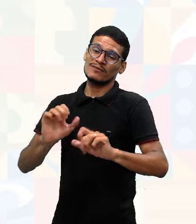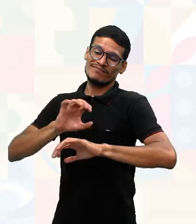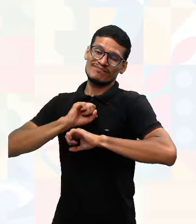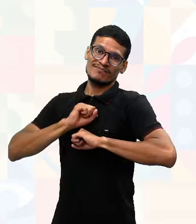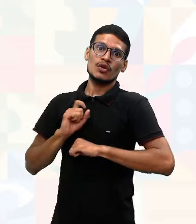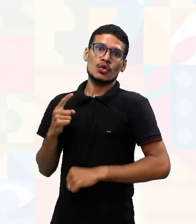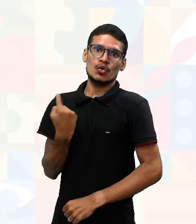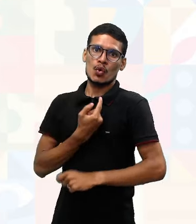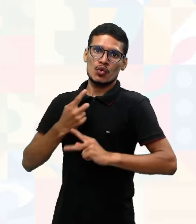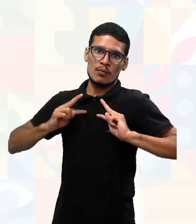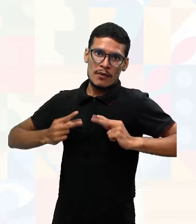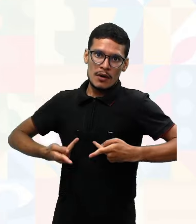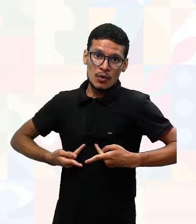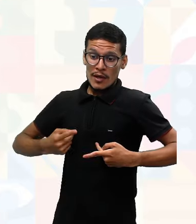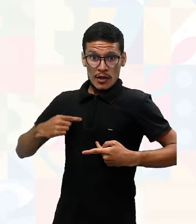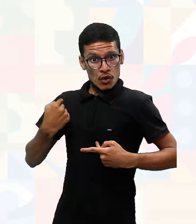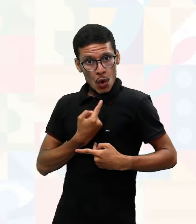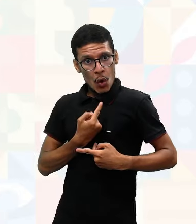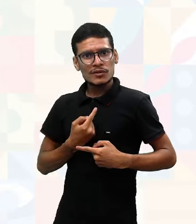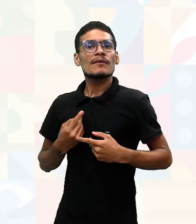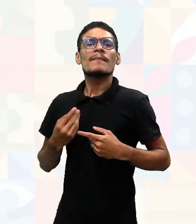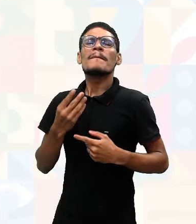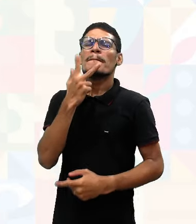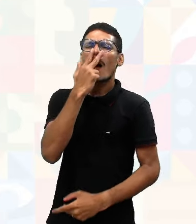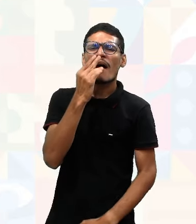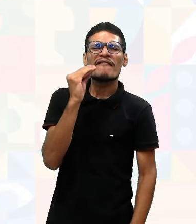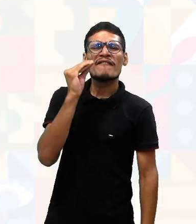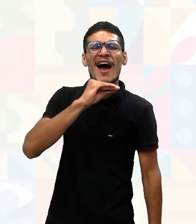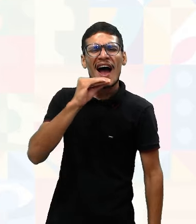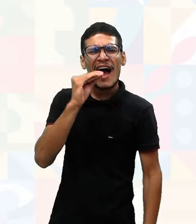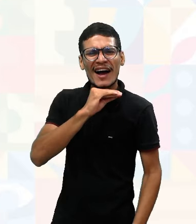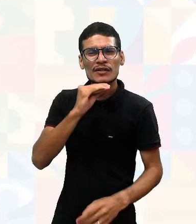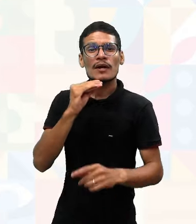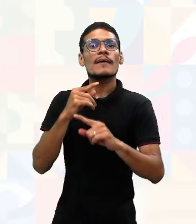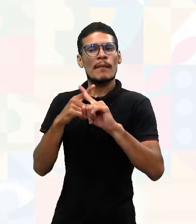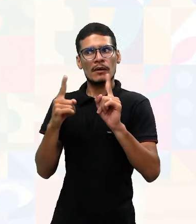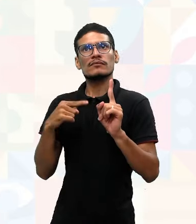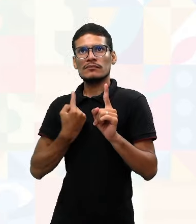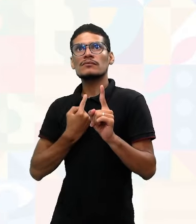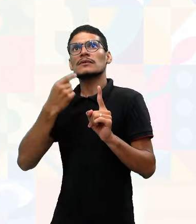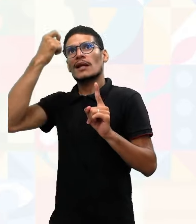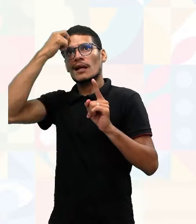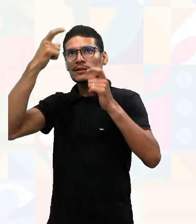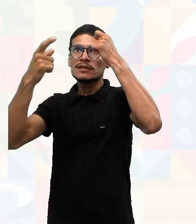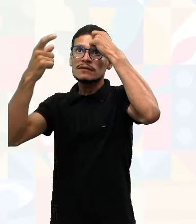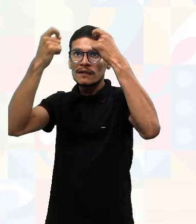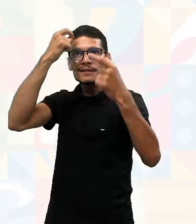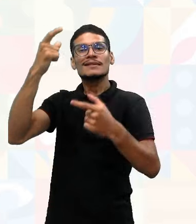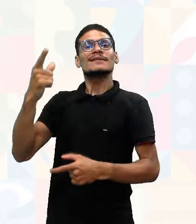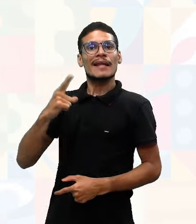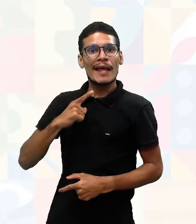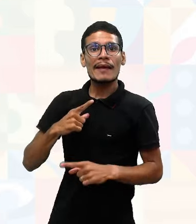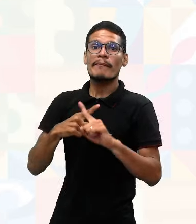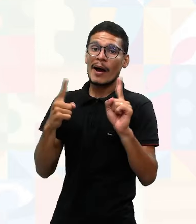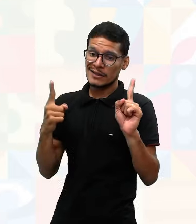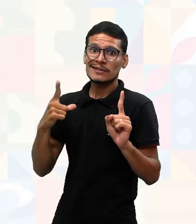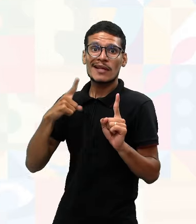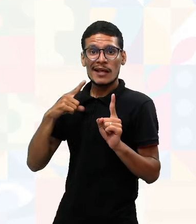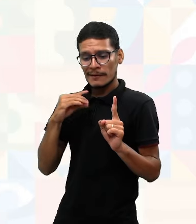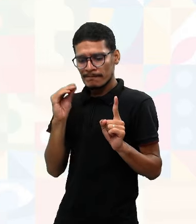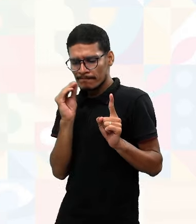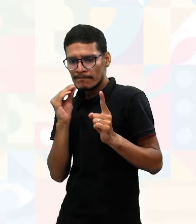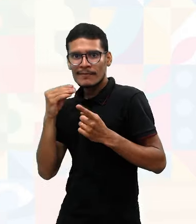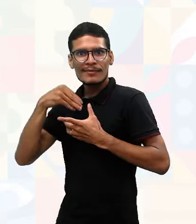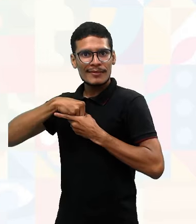ser humano, nós somos criaturas frágeis. Apesar de muito criativas, apesar de muito audaciosas, nós temos nossas